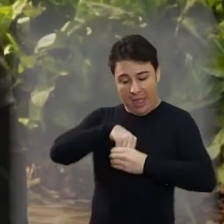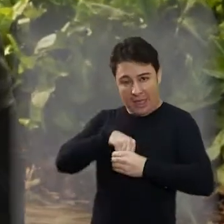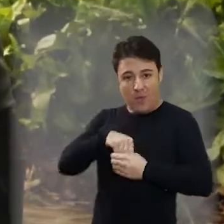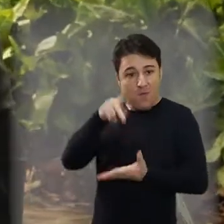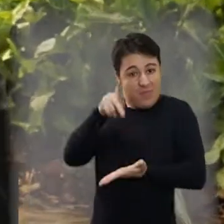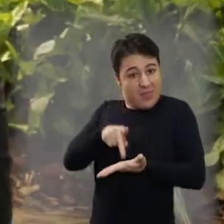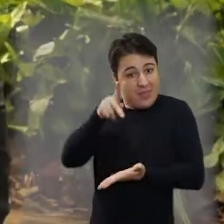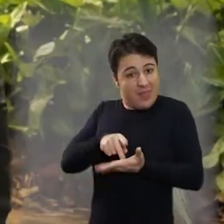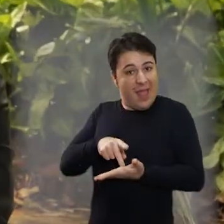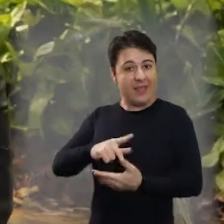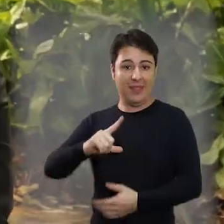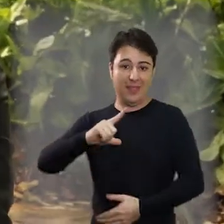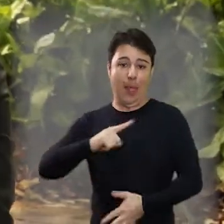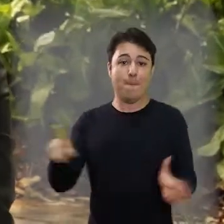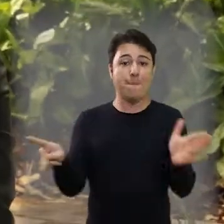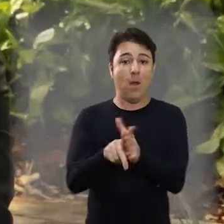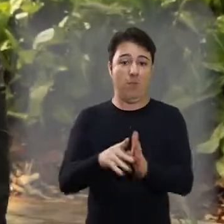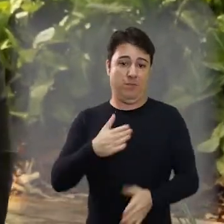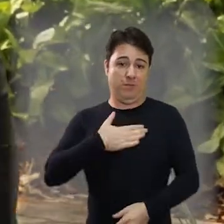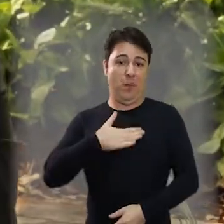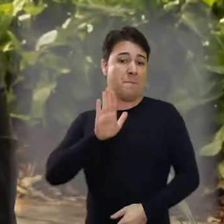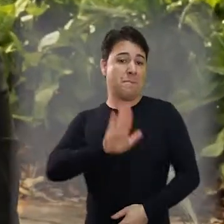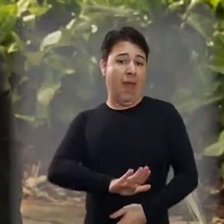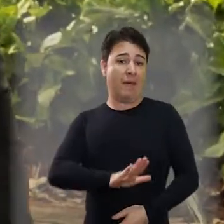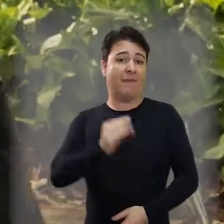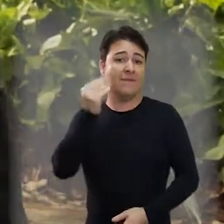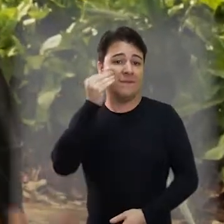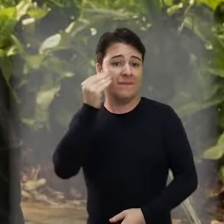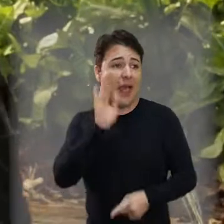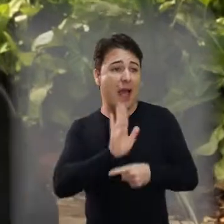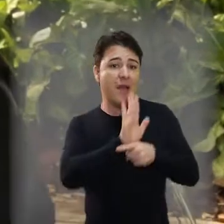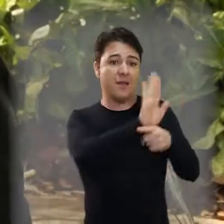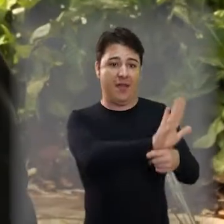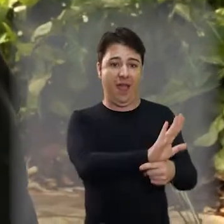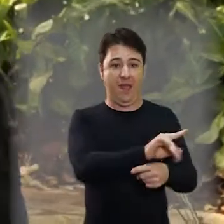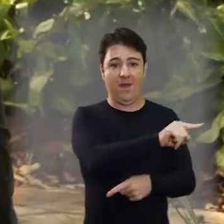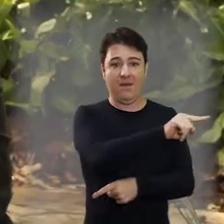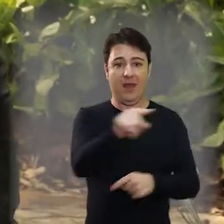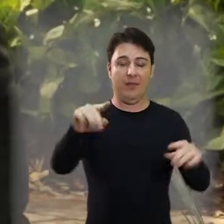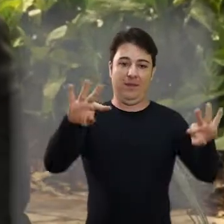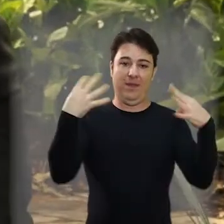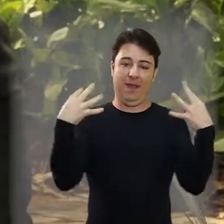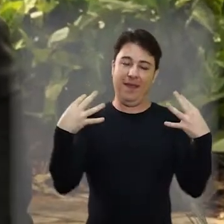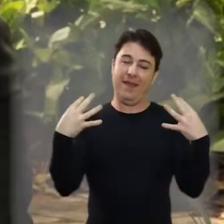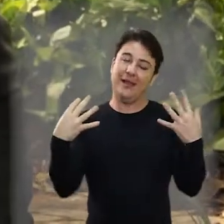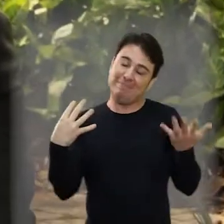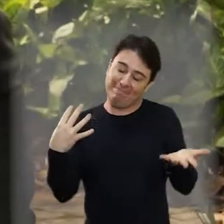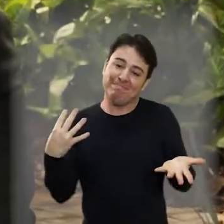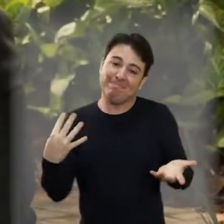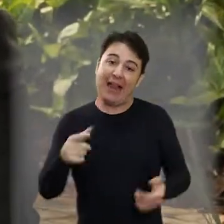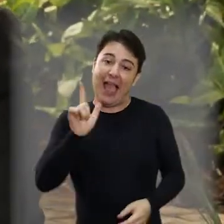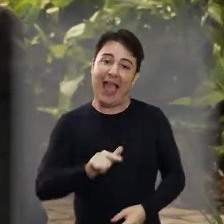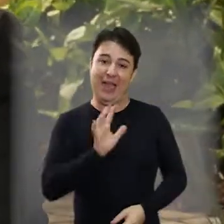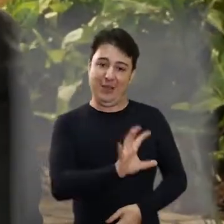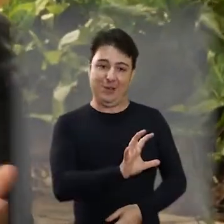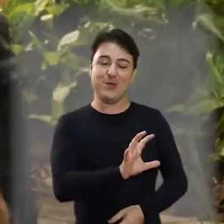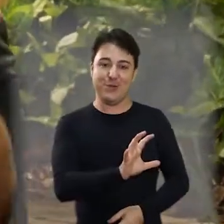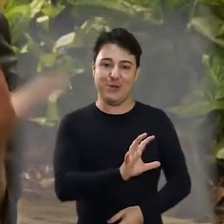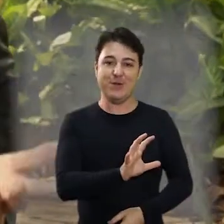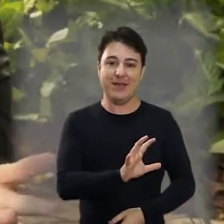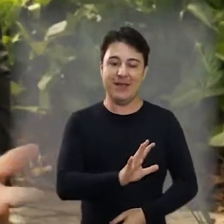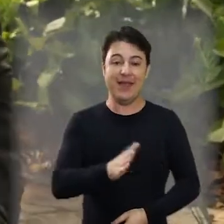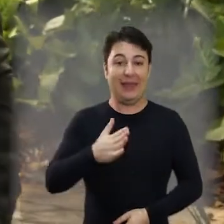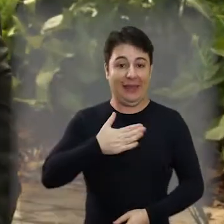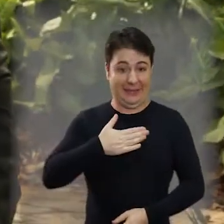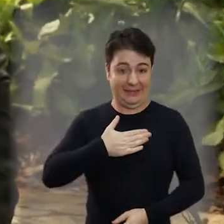e de passar um pouquinho daquilo que eu acredito para elas. São as minhas verdades, não são verdades absolutas, são as minhas verdades, mas que, de alguma forma, pode ou